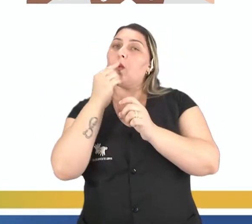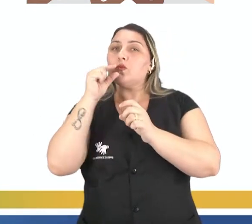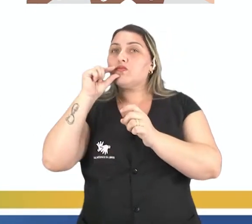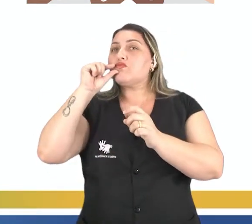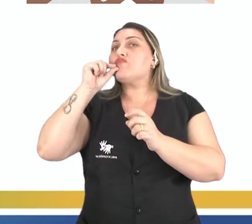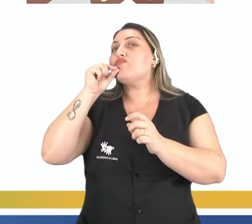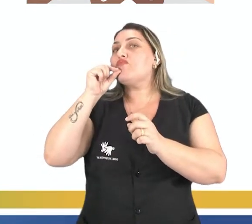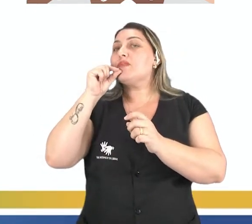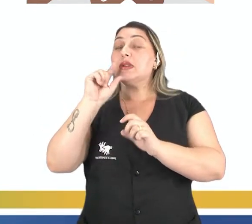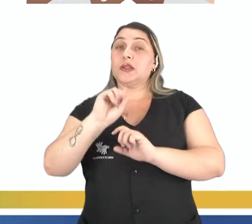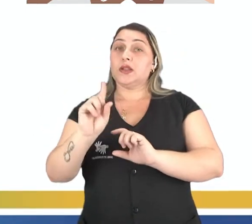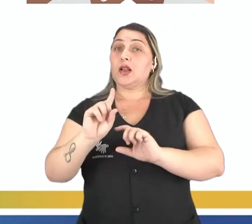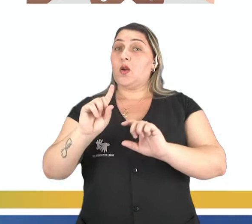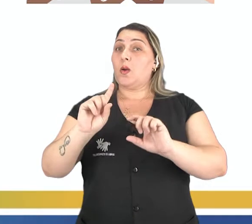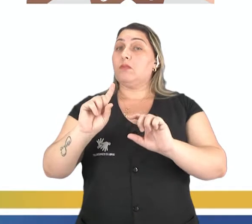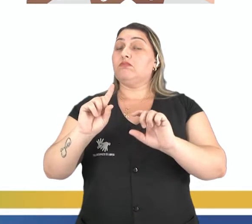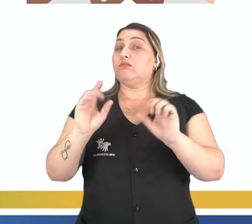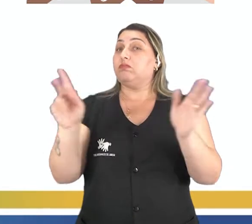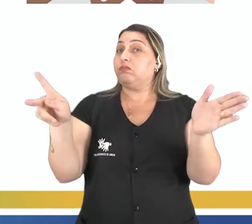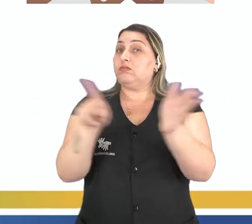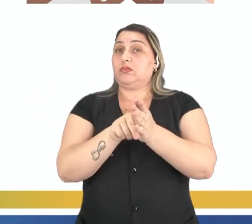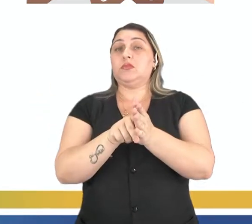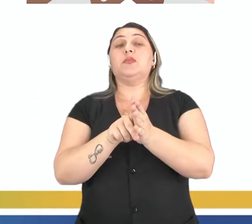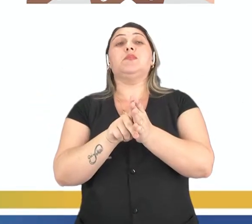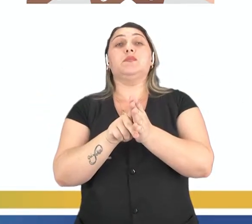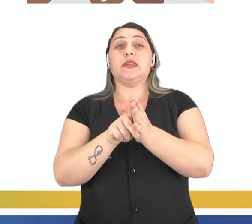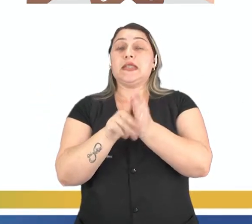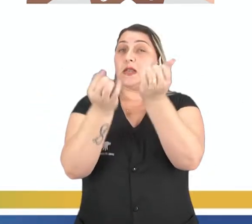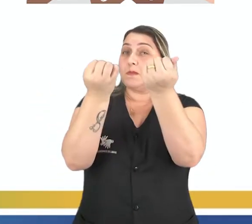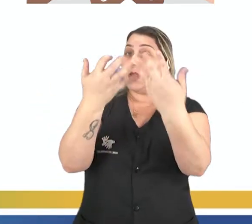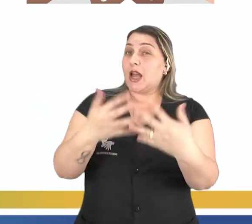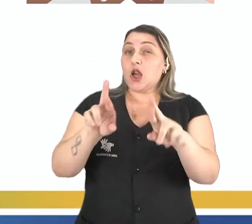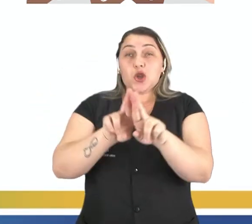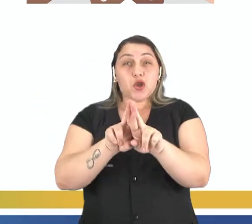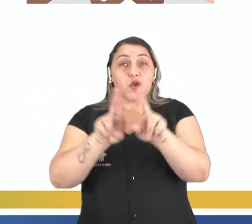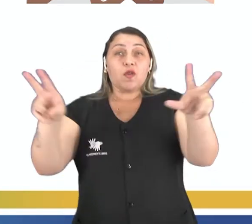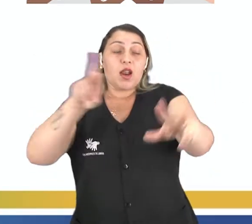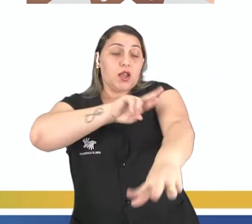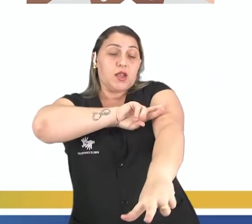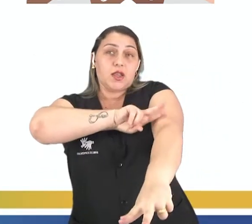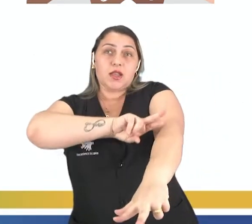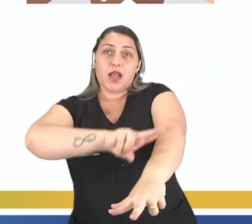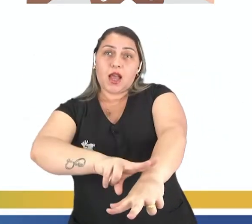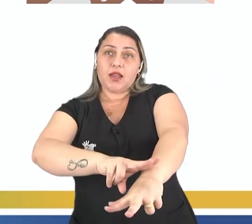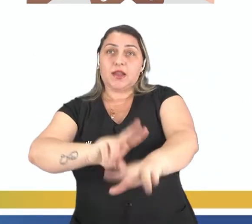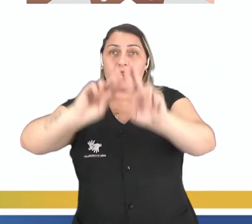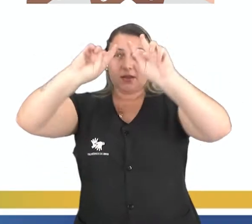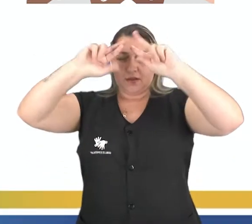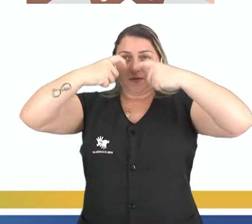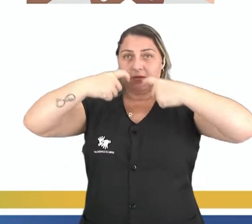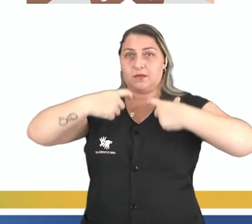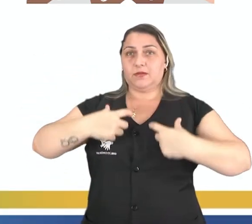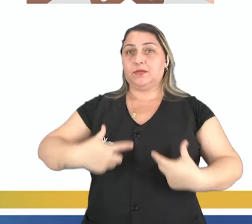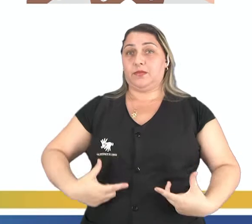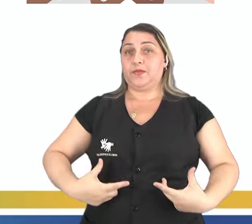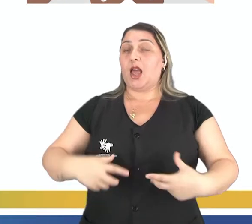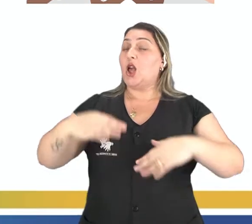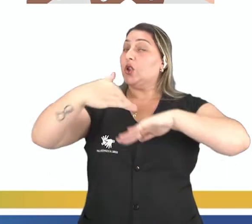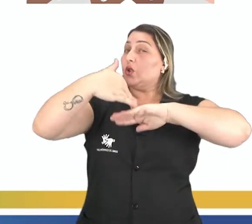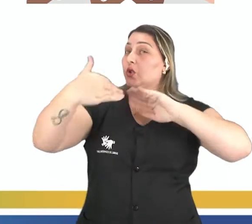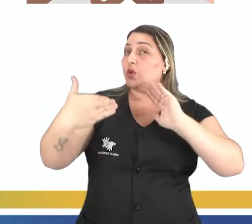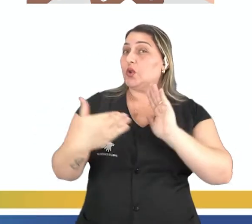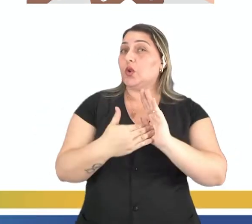lábios, não são suficientes para estabelecer diferentes tipos de raça entre os seres humanos. Todos